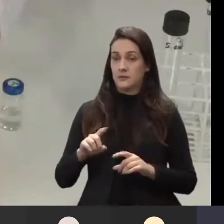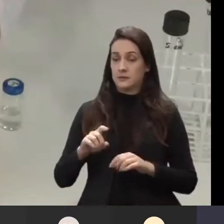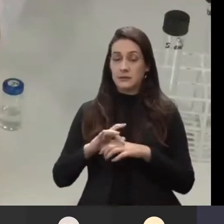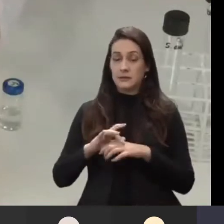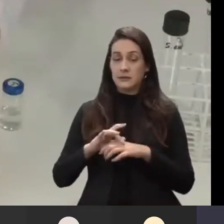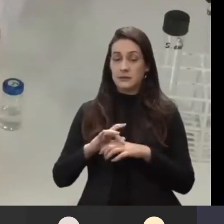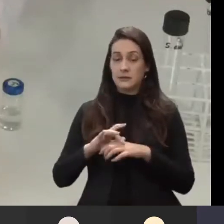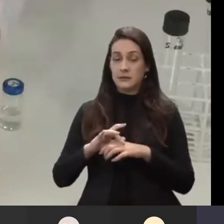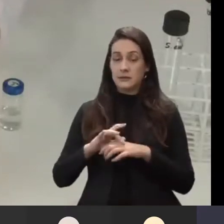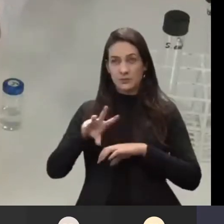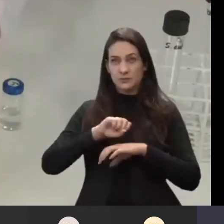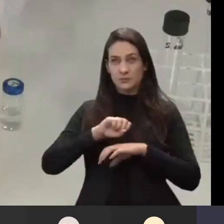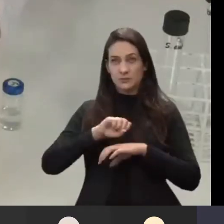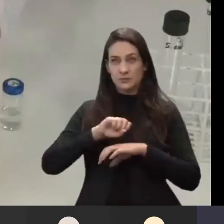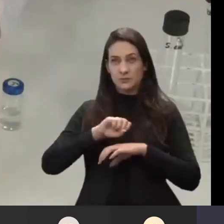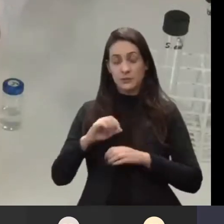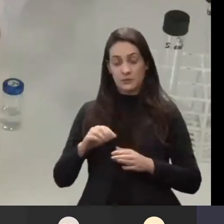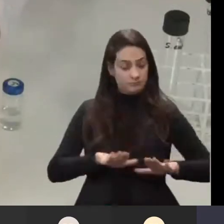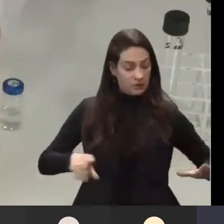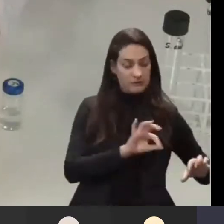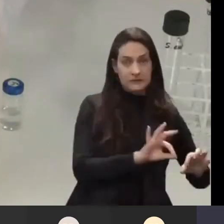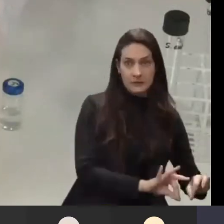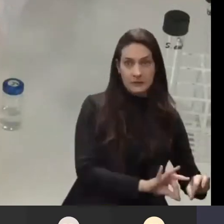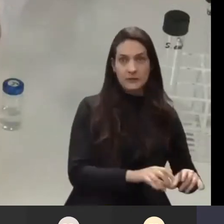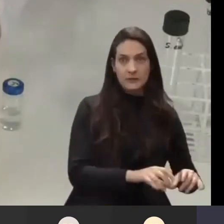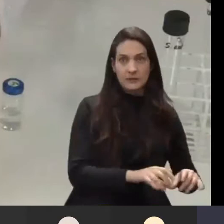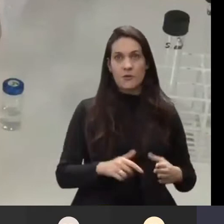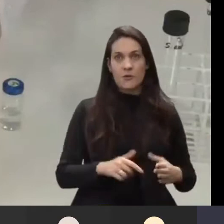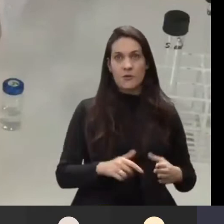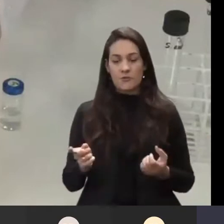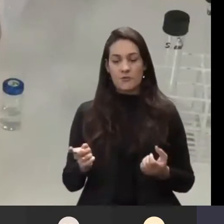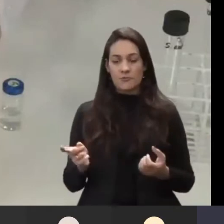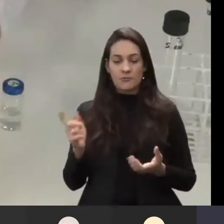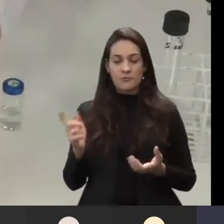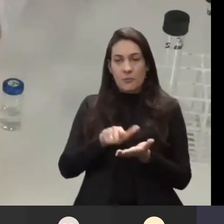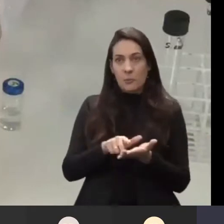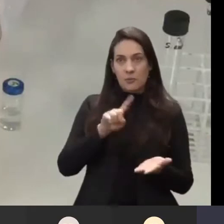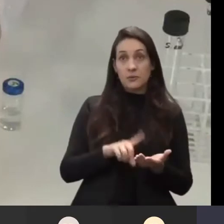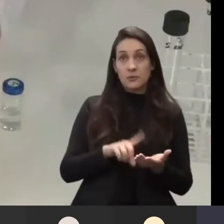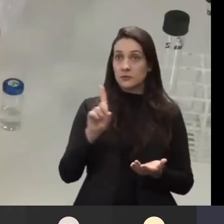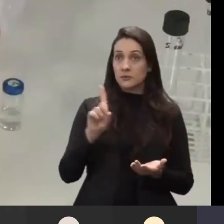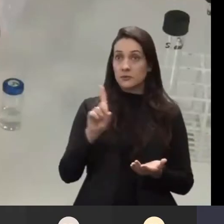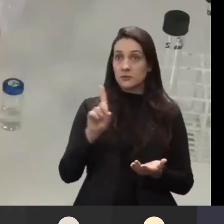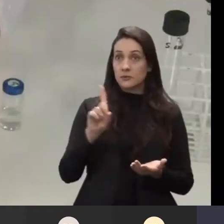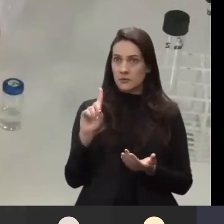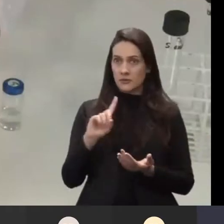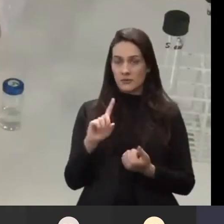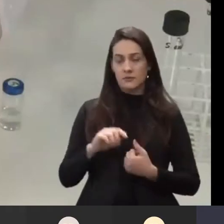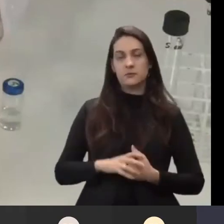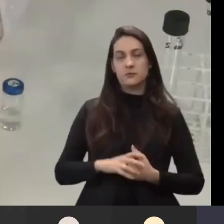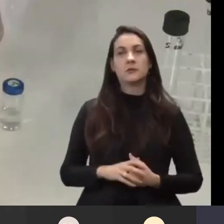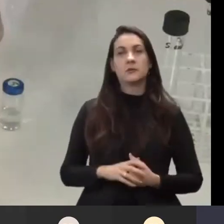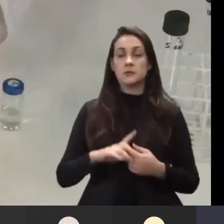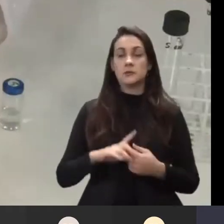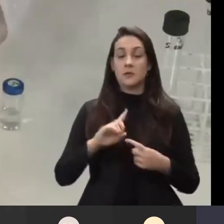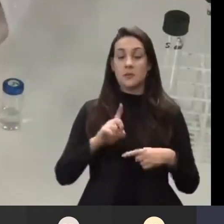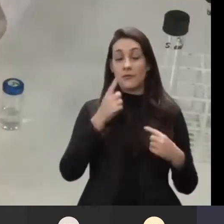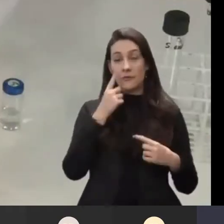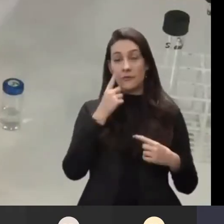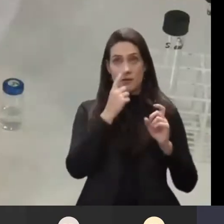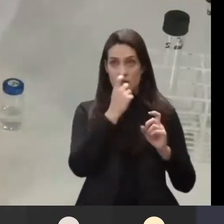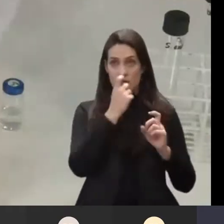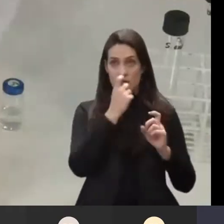ou voltar novamente no papel. Então, veja um descarte, qual que é o local apropriado para você descartar esse